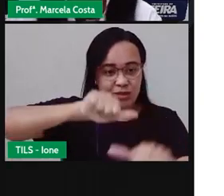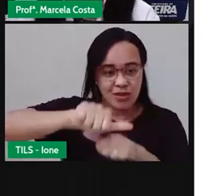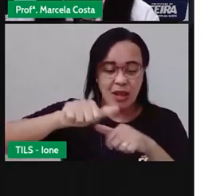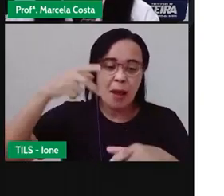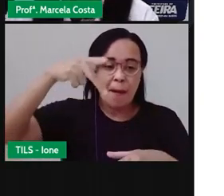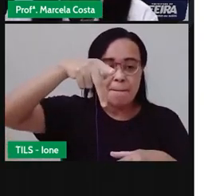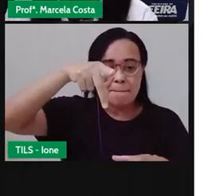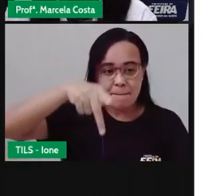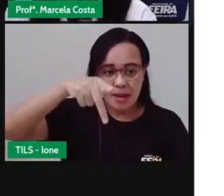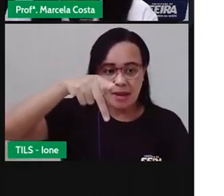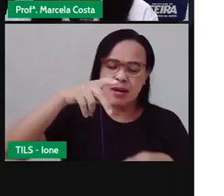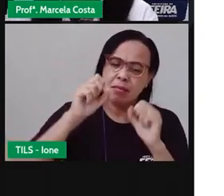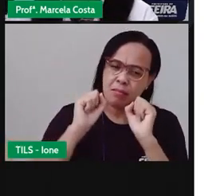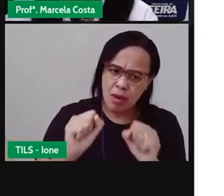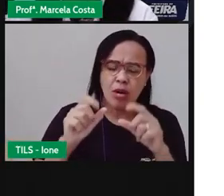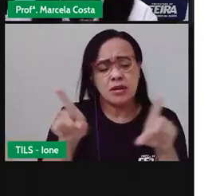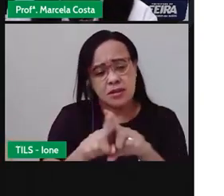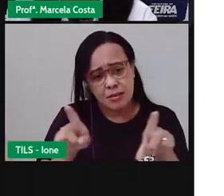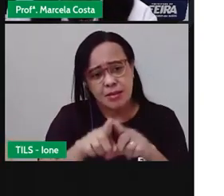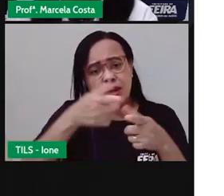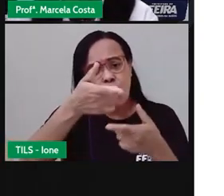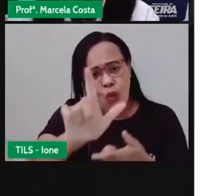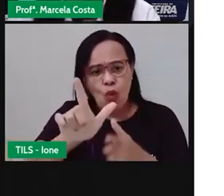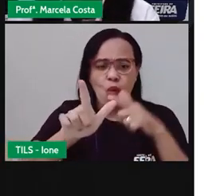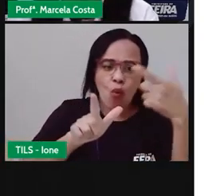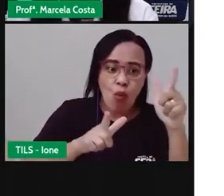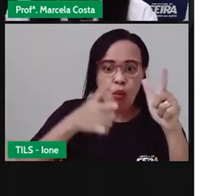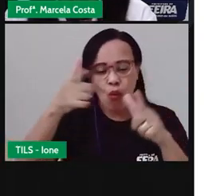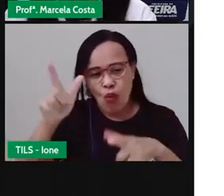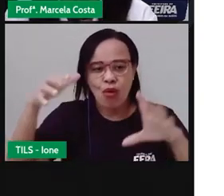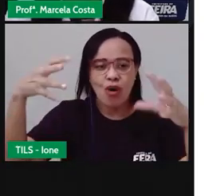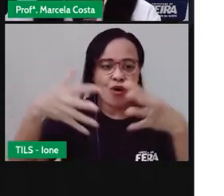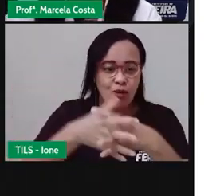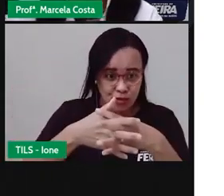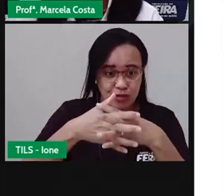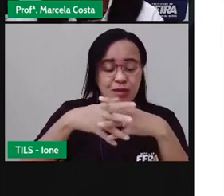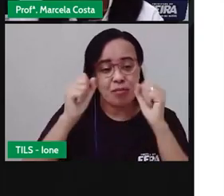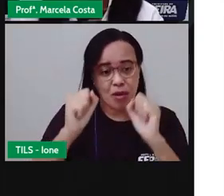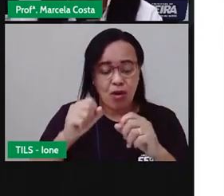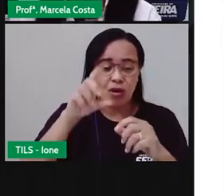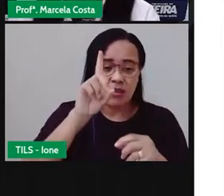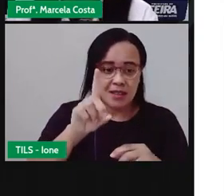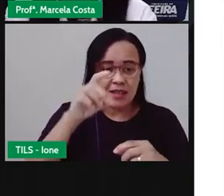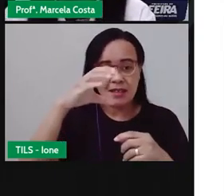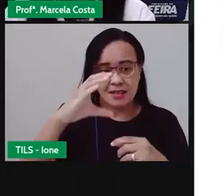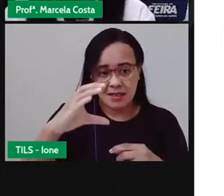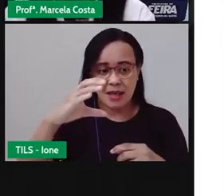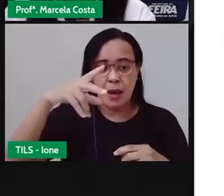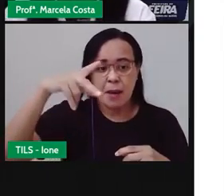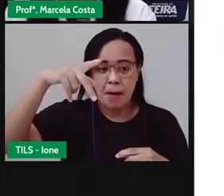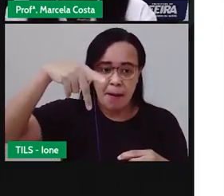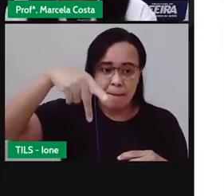pode trocar por outras consoantes, como D, C,